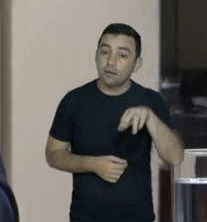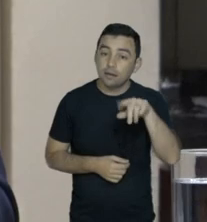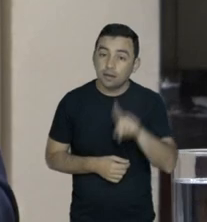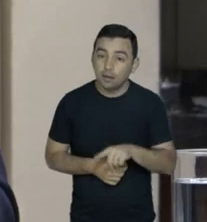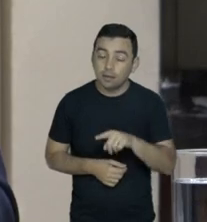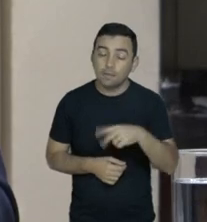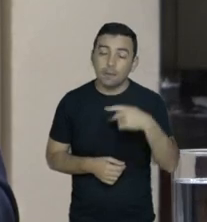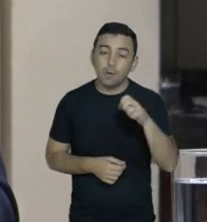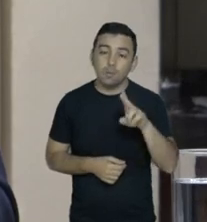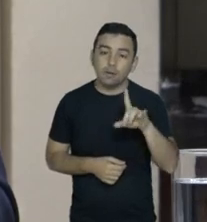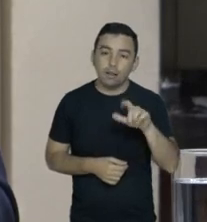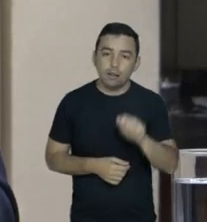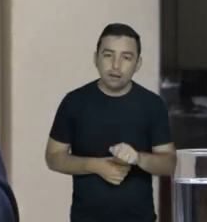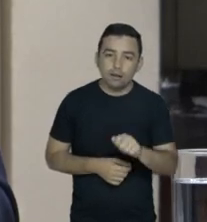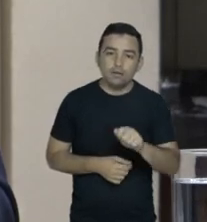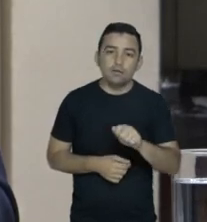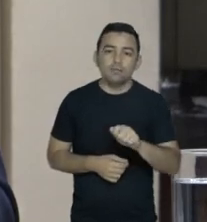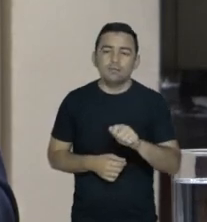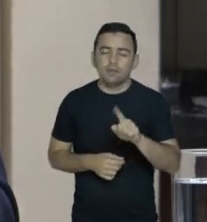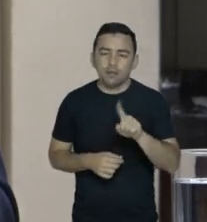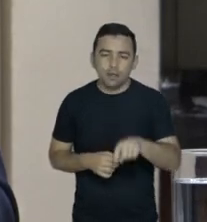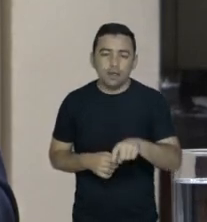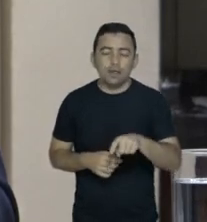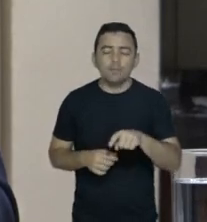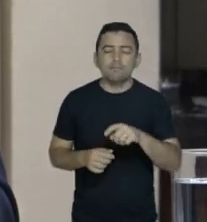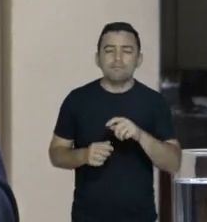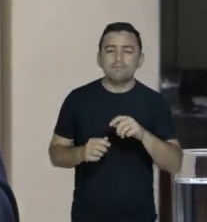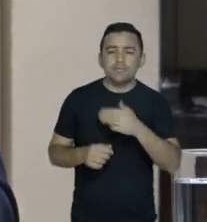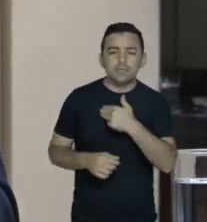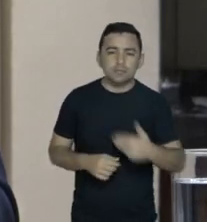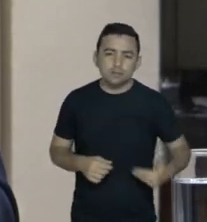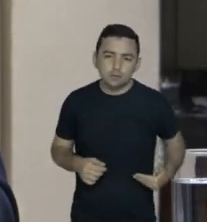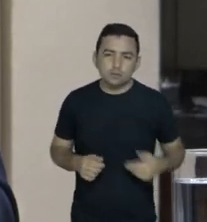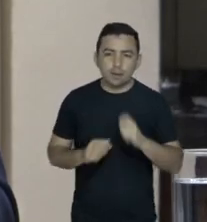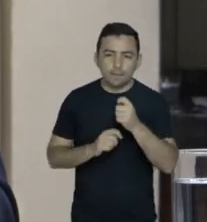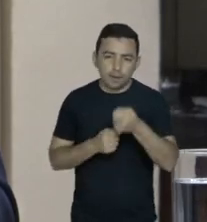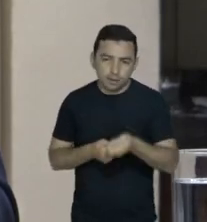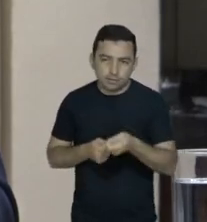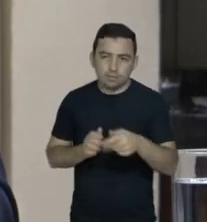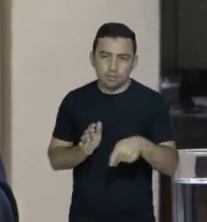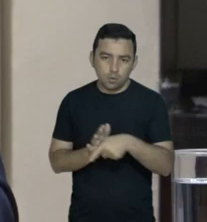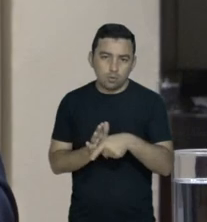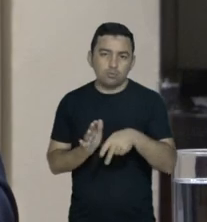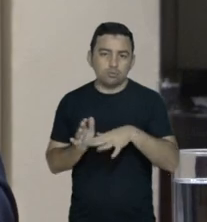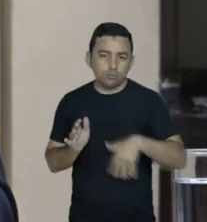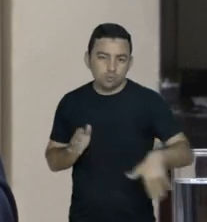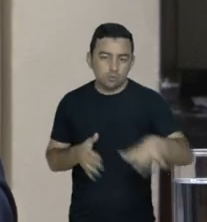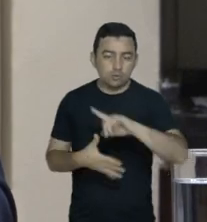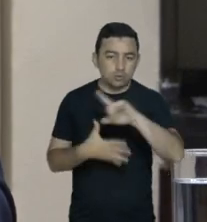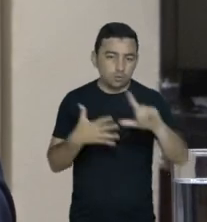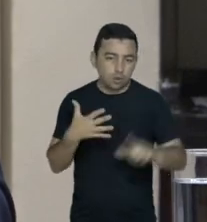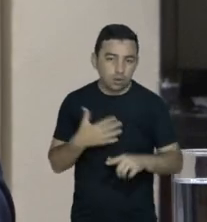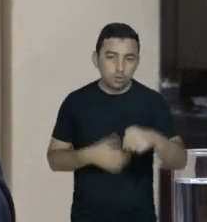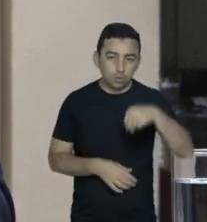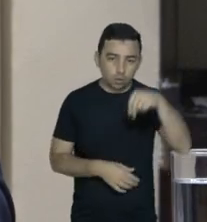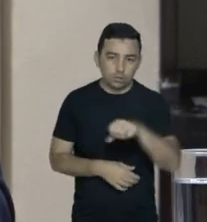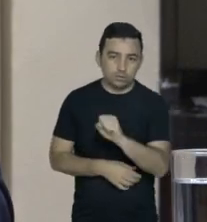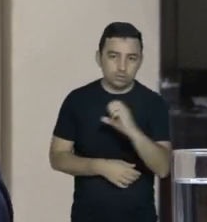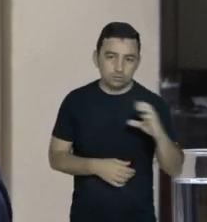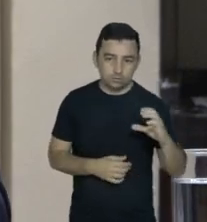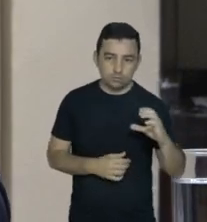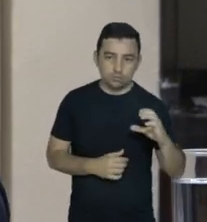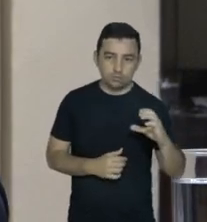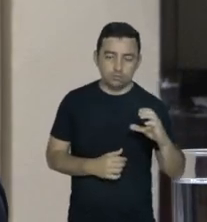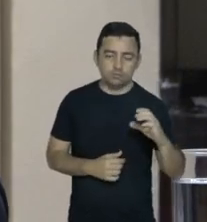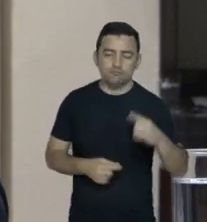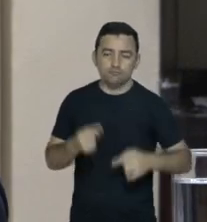Filho, ministro da Pesca e Aquicultura, que atenda às demandas dos pescadores artesanais do litoral norte catarinense, em